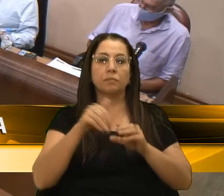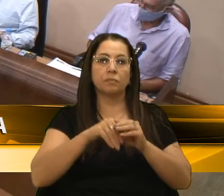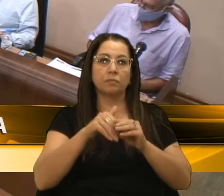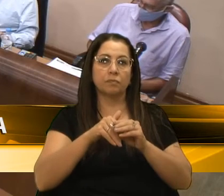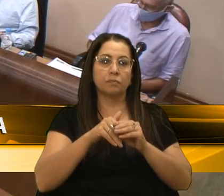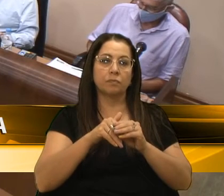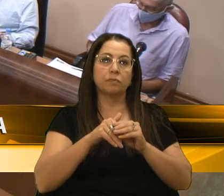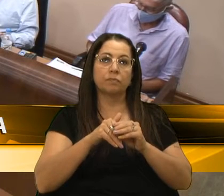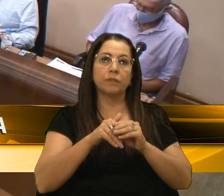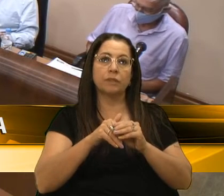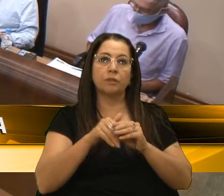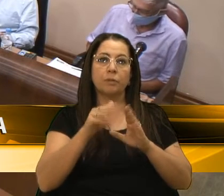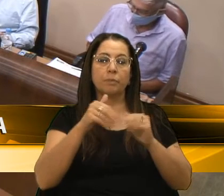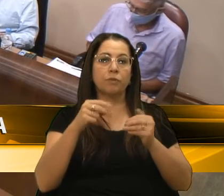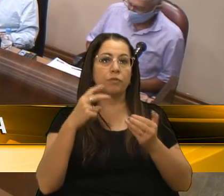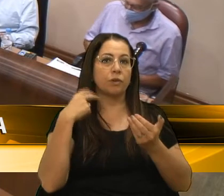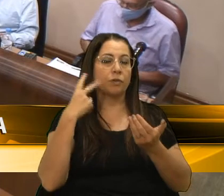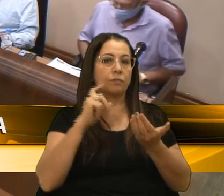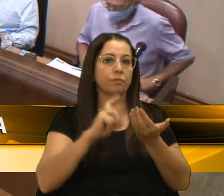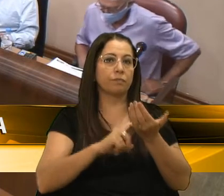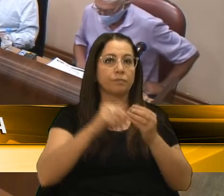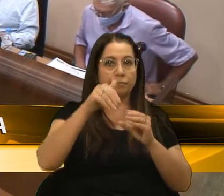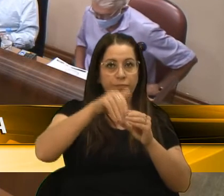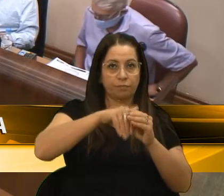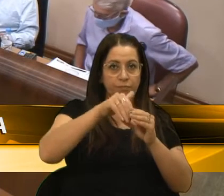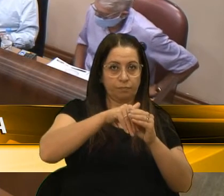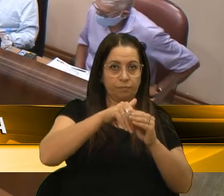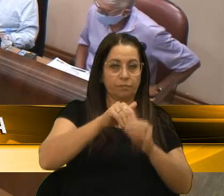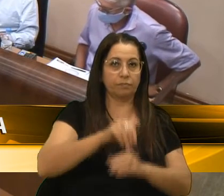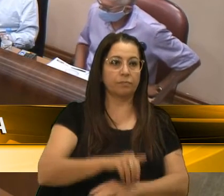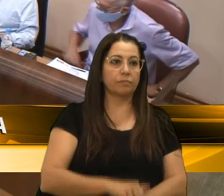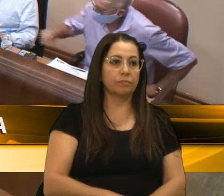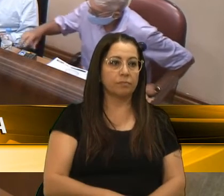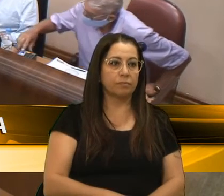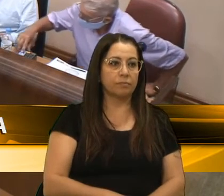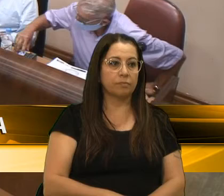Votação. Solicito aos vereadores que registrem seus votos.